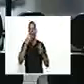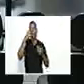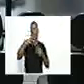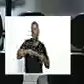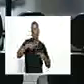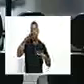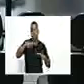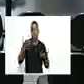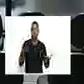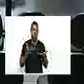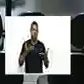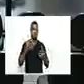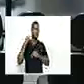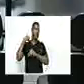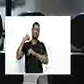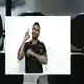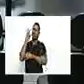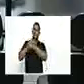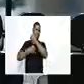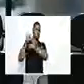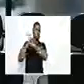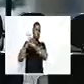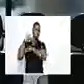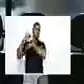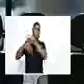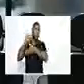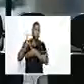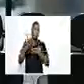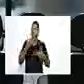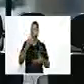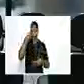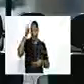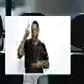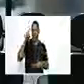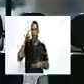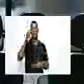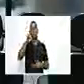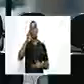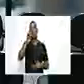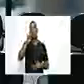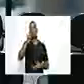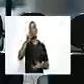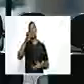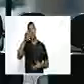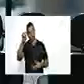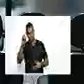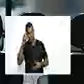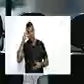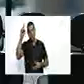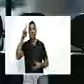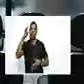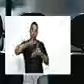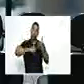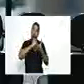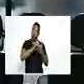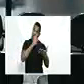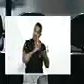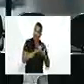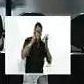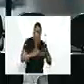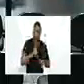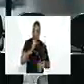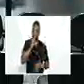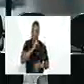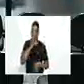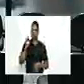realidade é outra então o Rodrigo tá achando melhor contratar uma empresa para fazer isso aí mas isso não tá certo ainda não tá